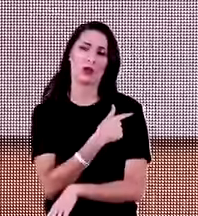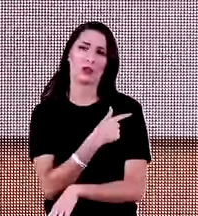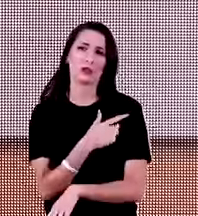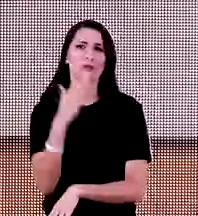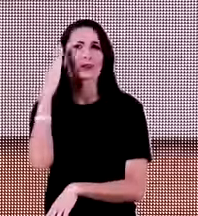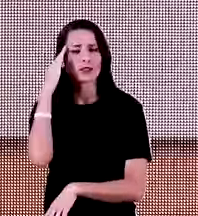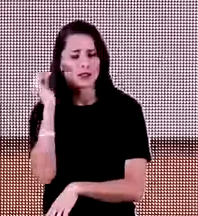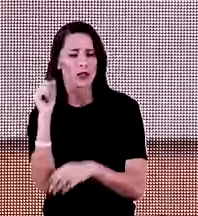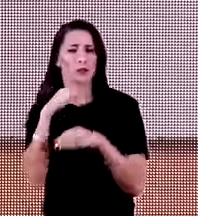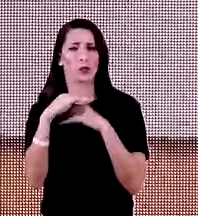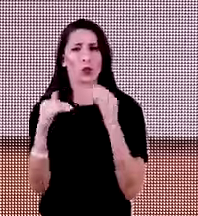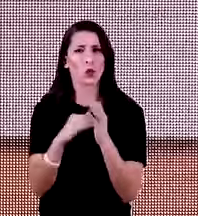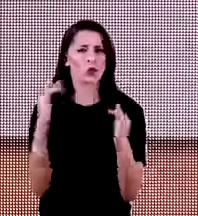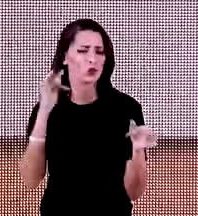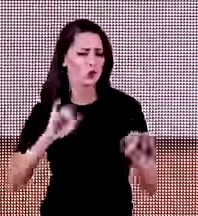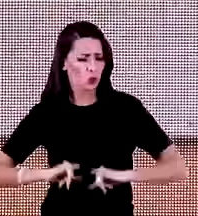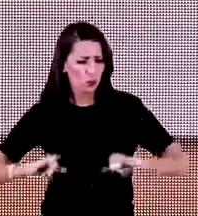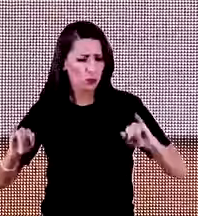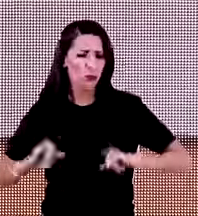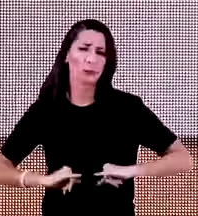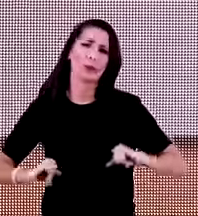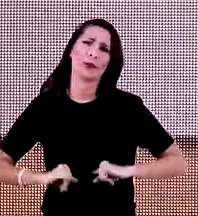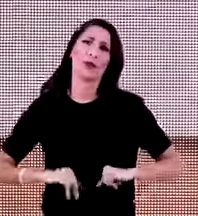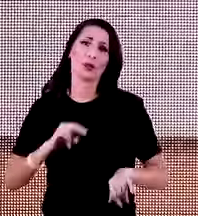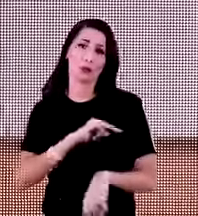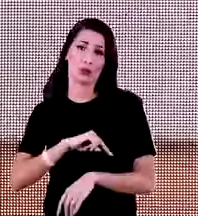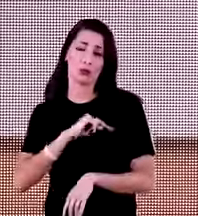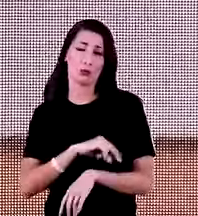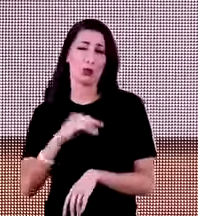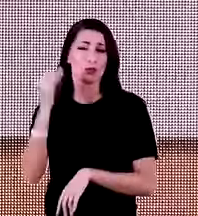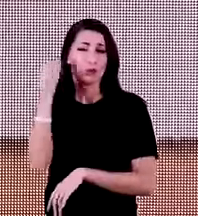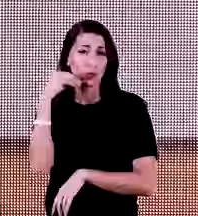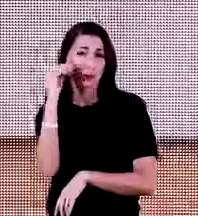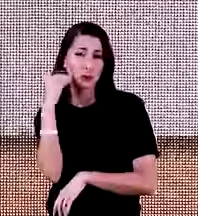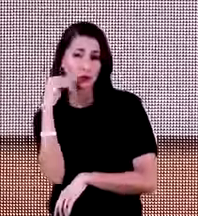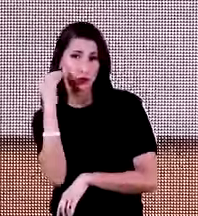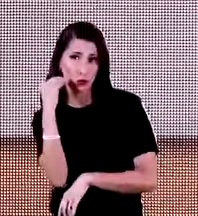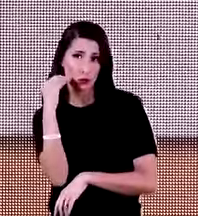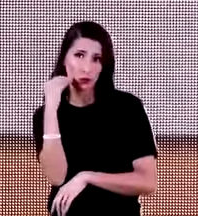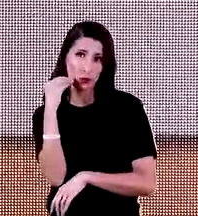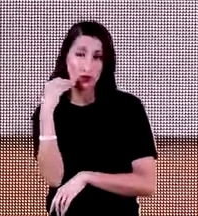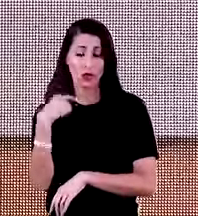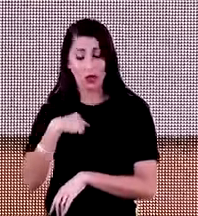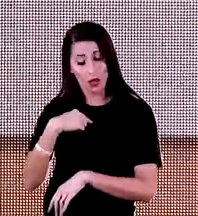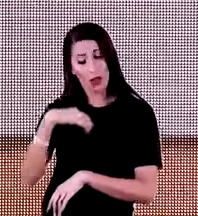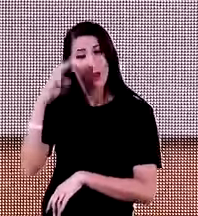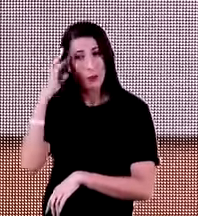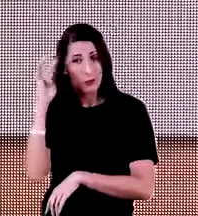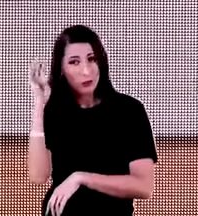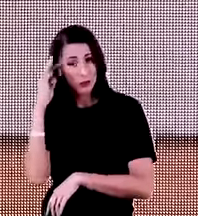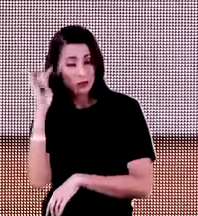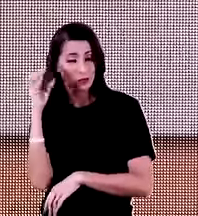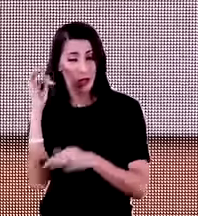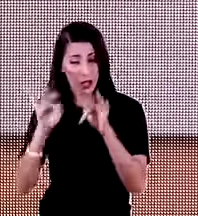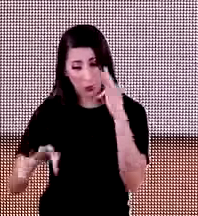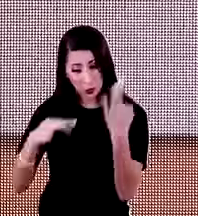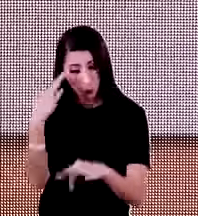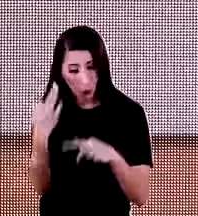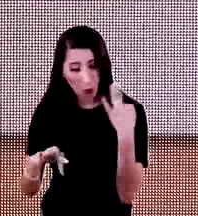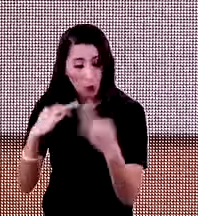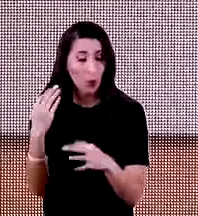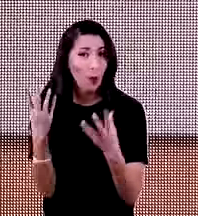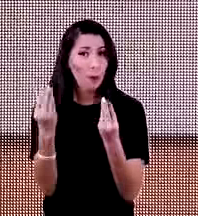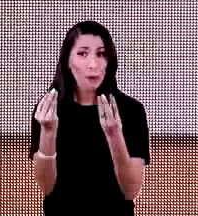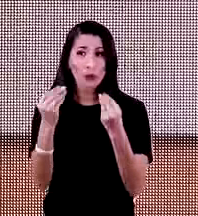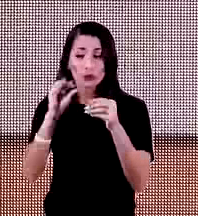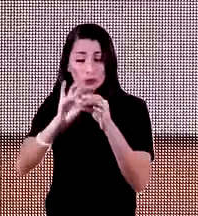todo aquele sofrimento que Noemi começou a experimentar, eu imagino que a dor dela, além de ter sido muito grande e ter